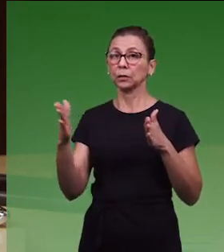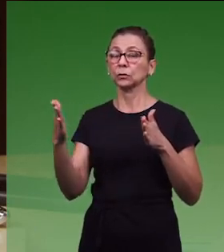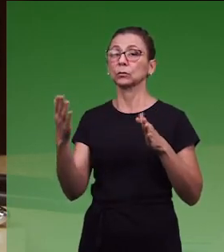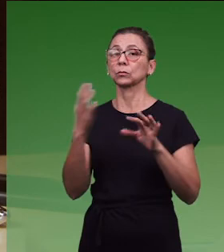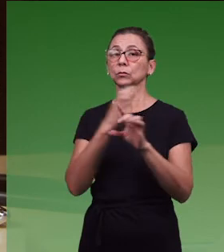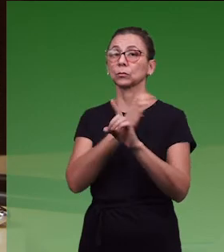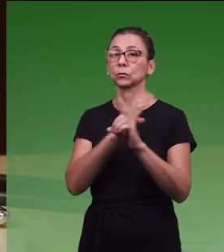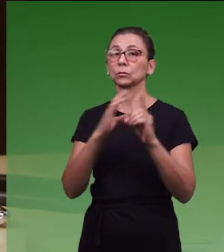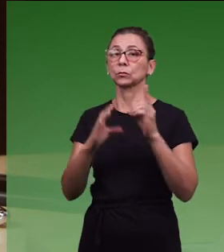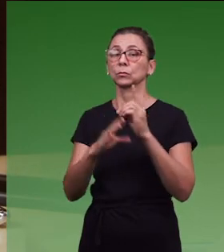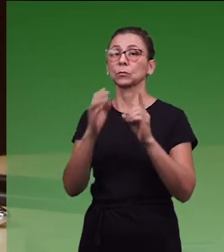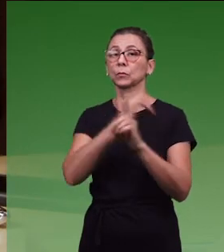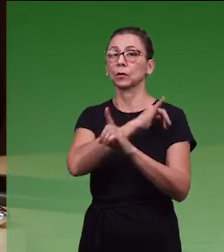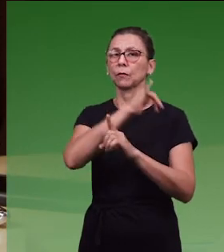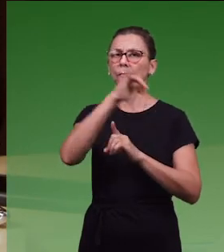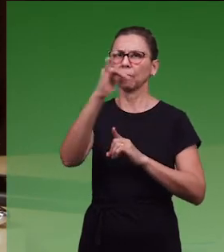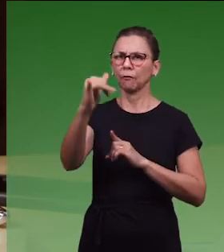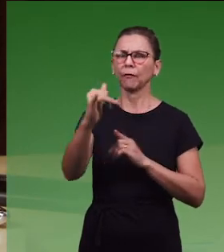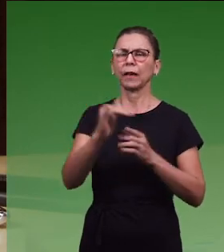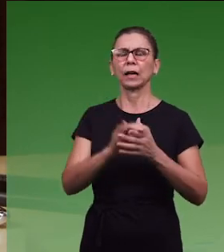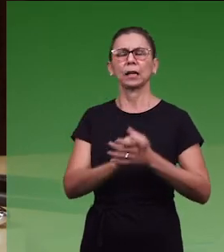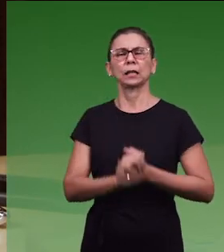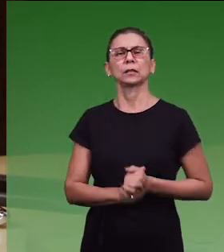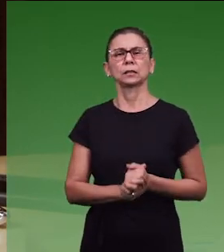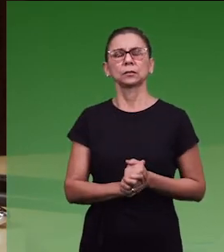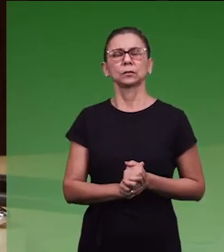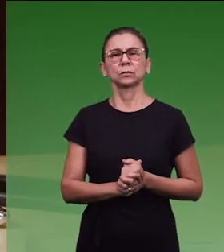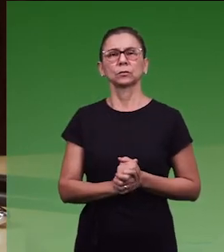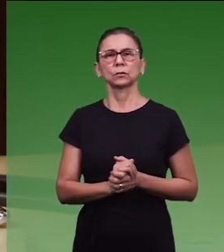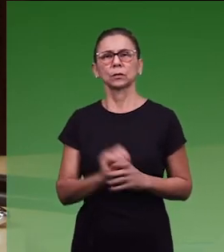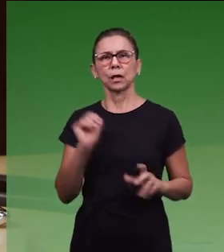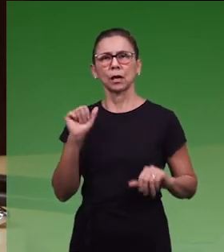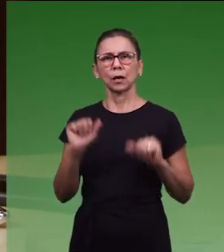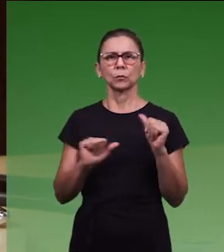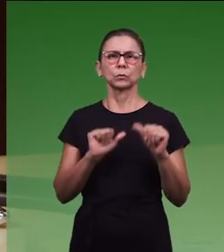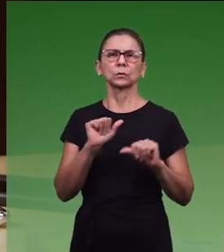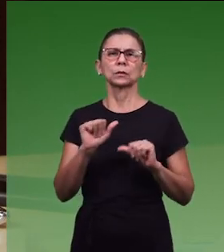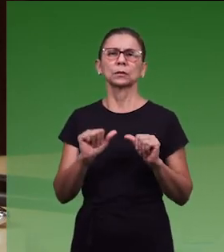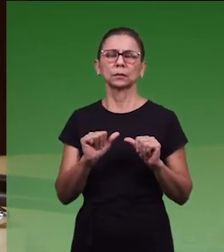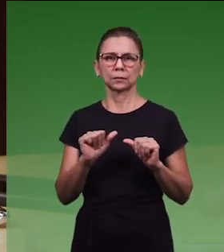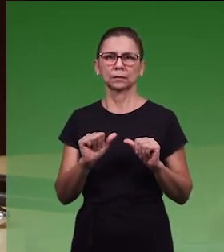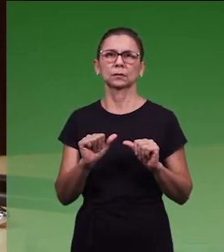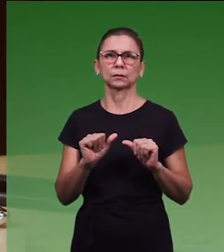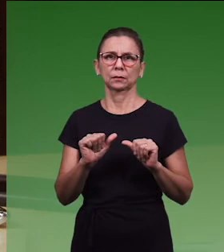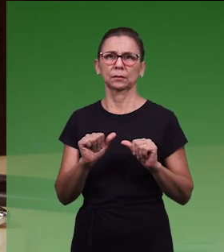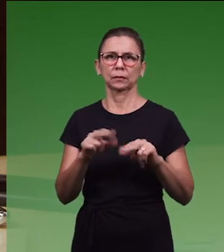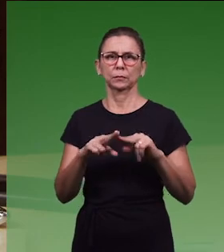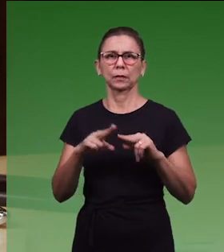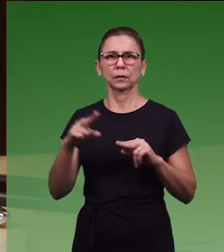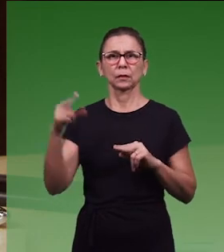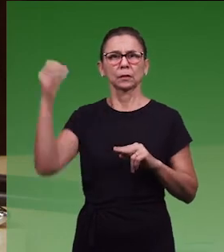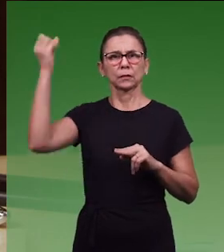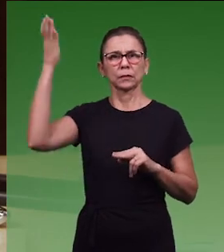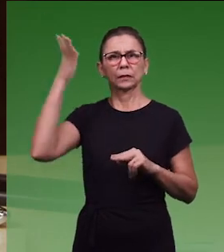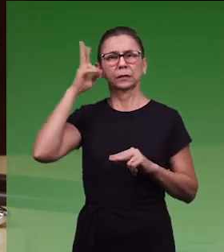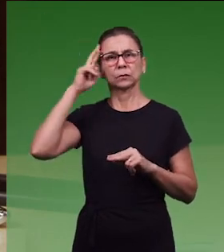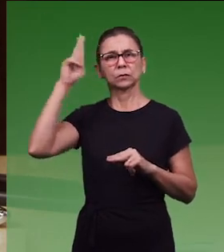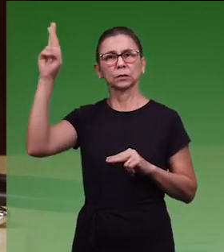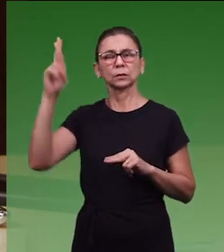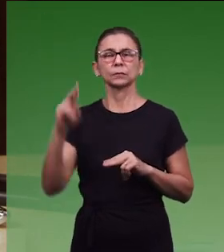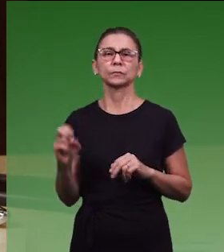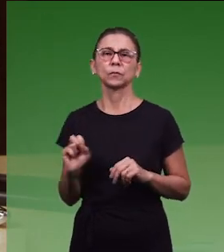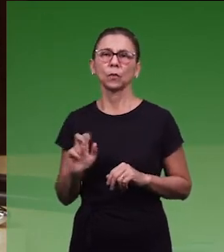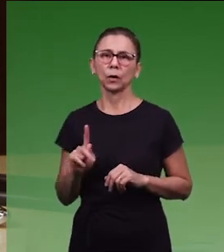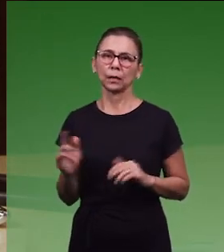os resultados obtidos de imediato já com a aplicação desta orientação do Senhor. Mas hoje nós vamos falar sobre o